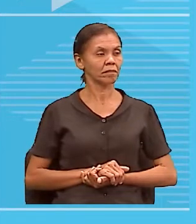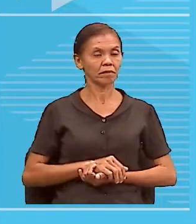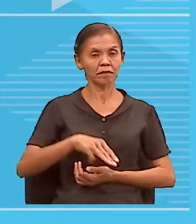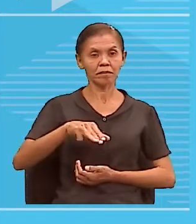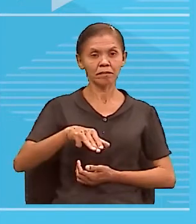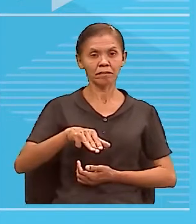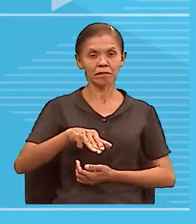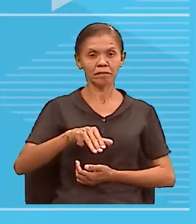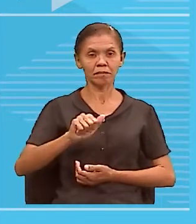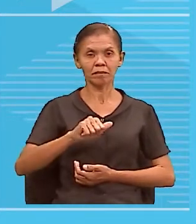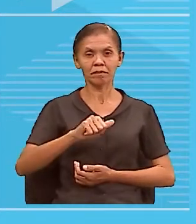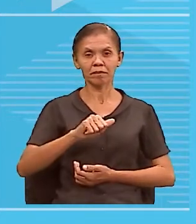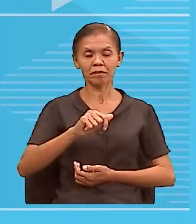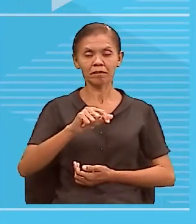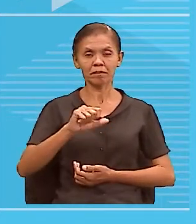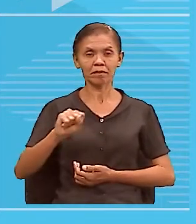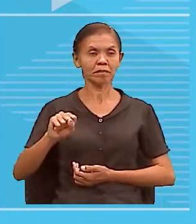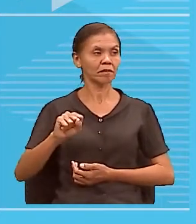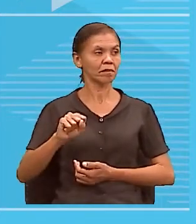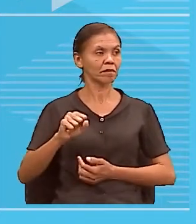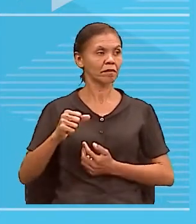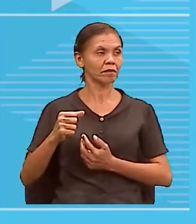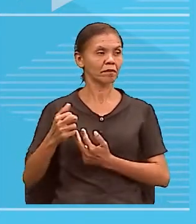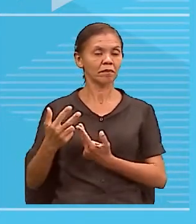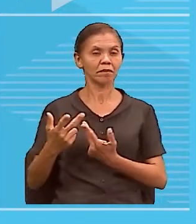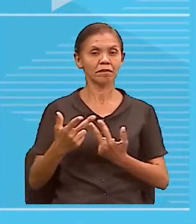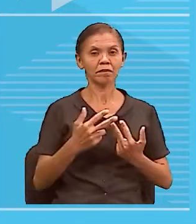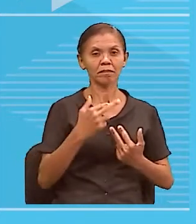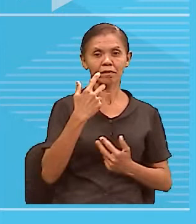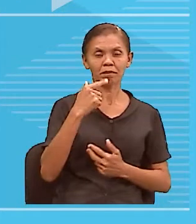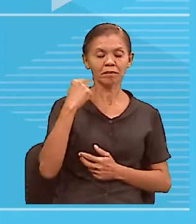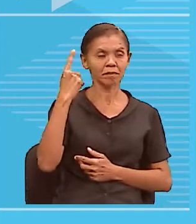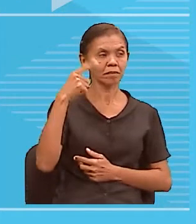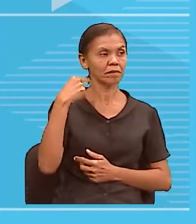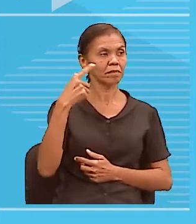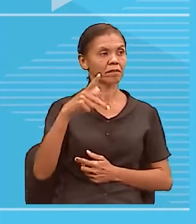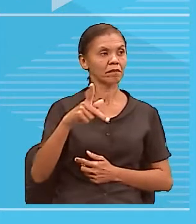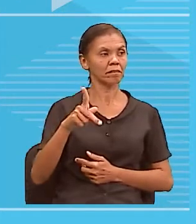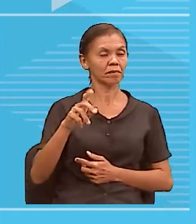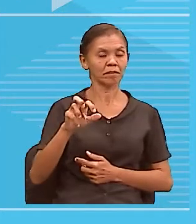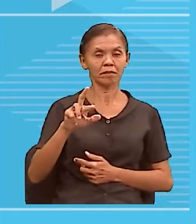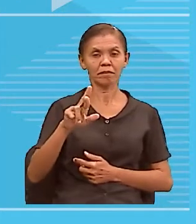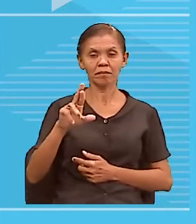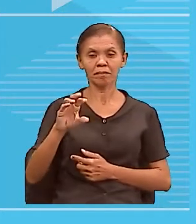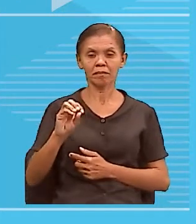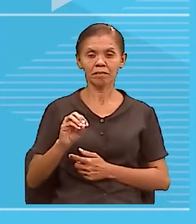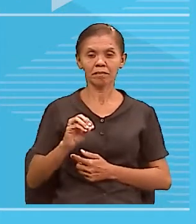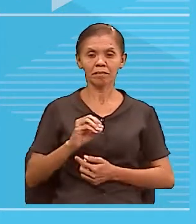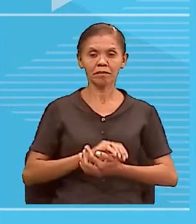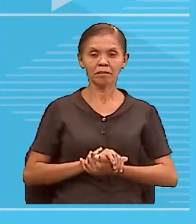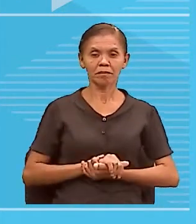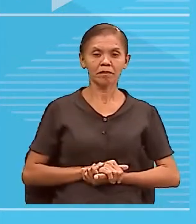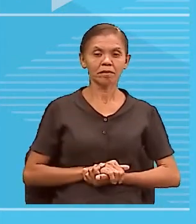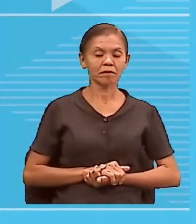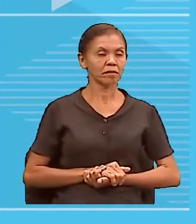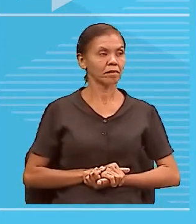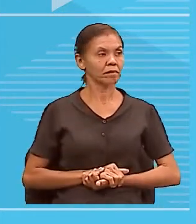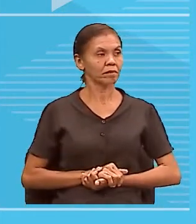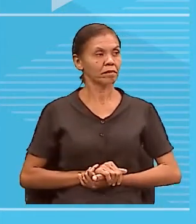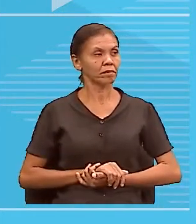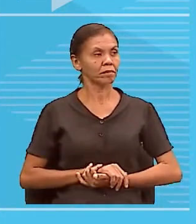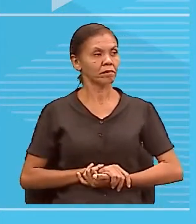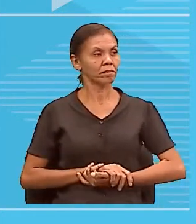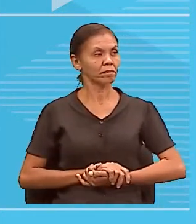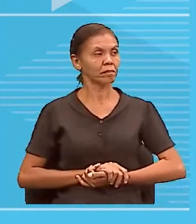né peru se usa muito pelo embora exista o Mas sem acento com o mesmo